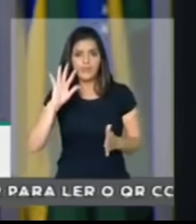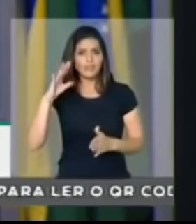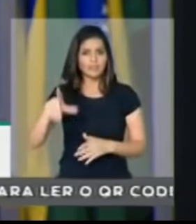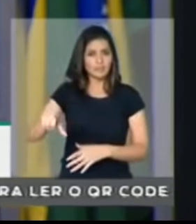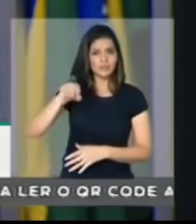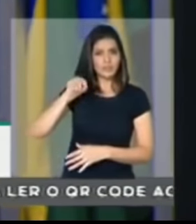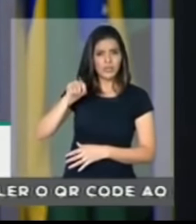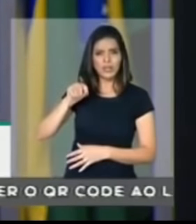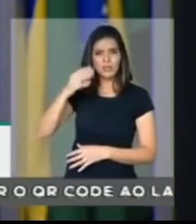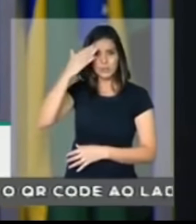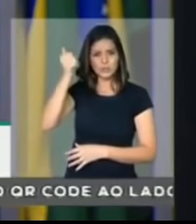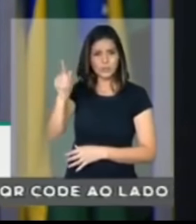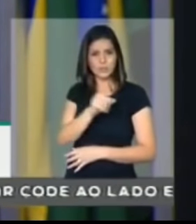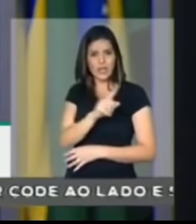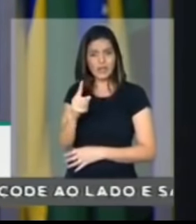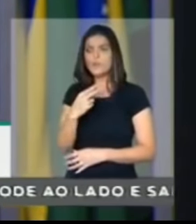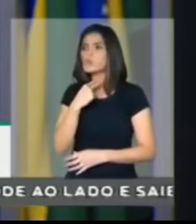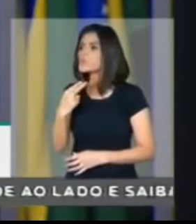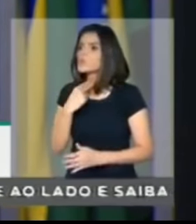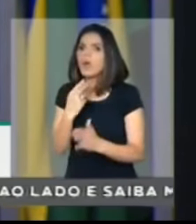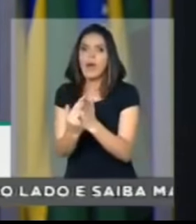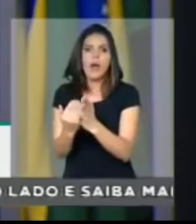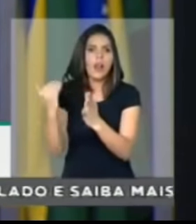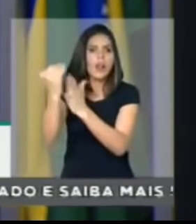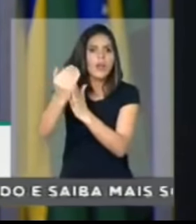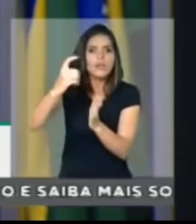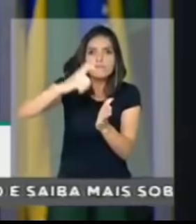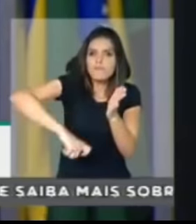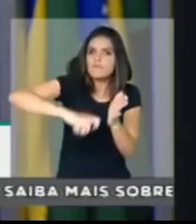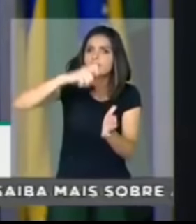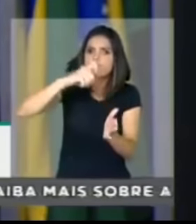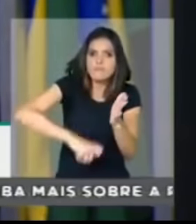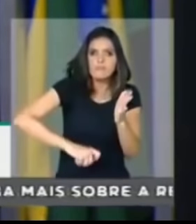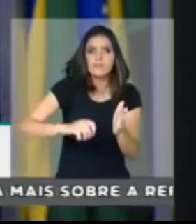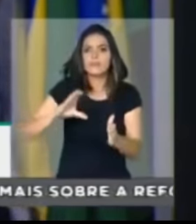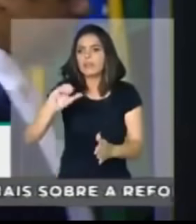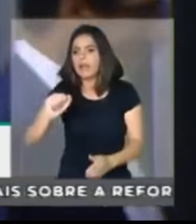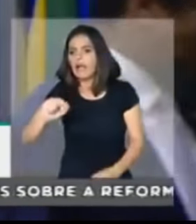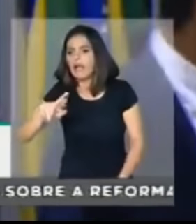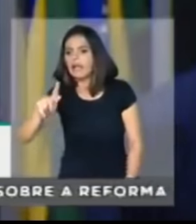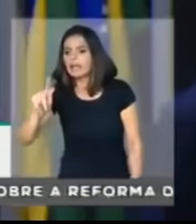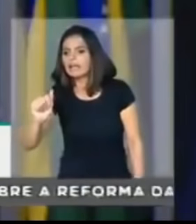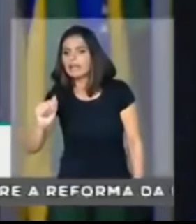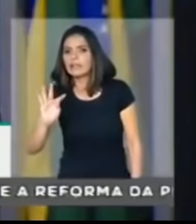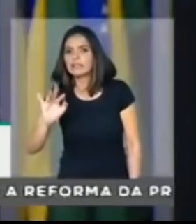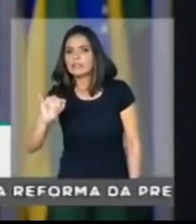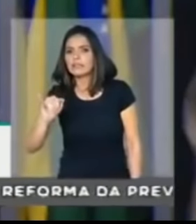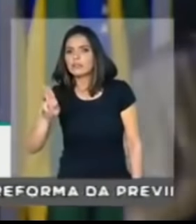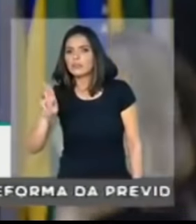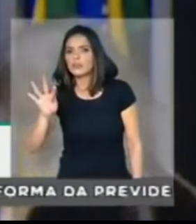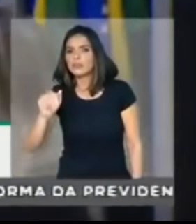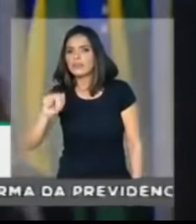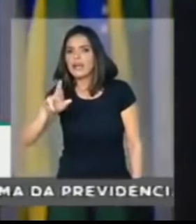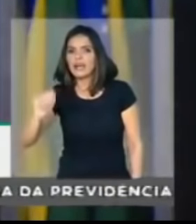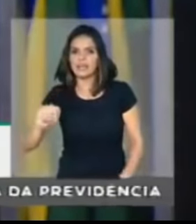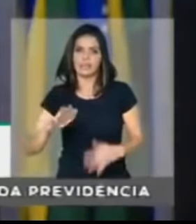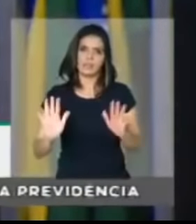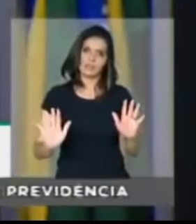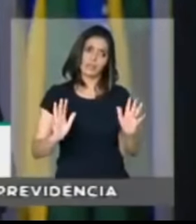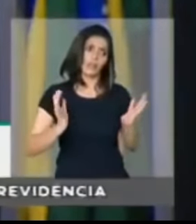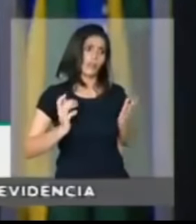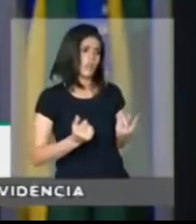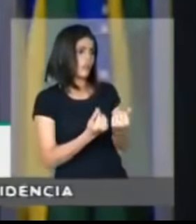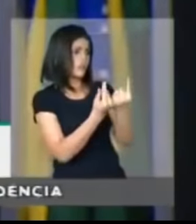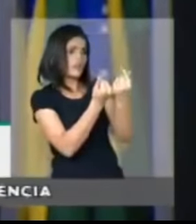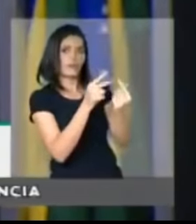quem não pisa na rua e não sabe que não dá mais, não tem mais como aguentar a carga tributária. Ah, não, mas só o rico vai pagar, o rico vai passar na cadeia de